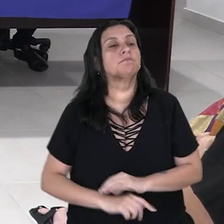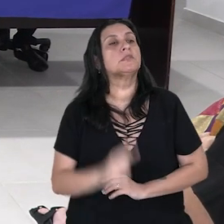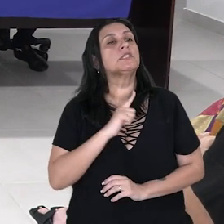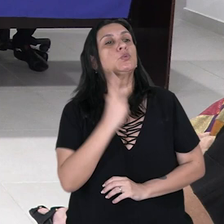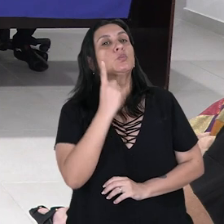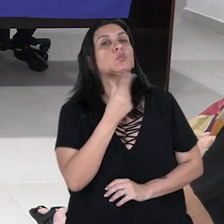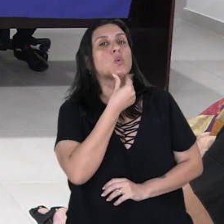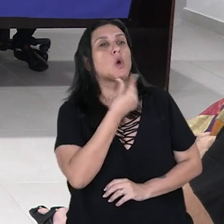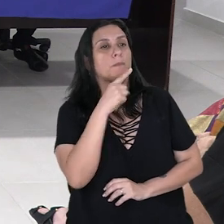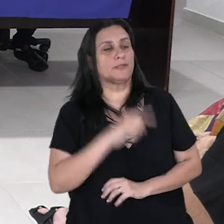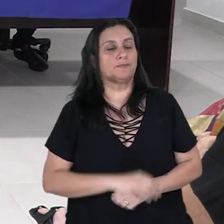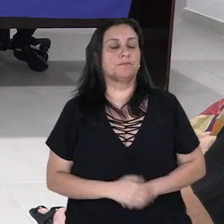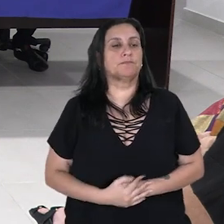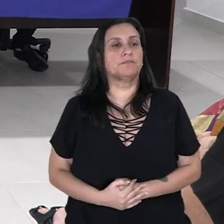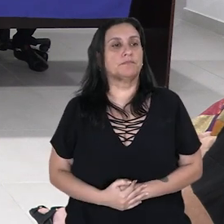Tem um?